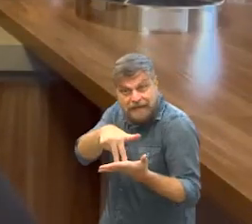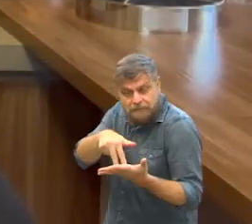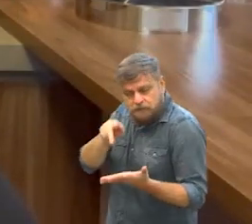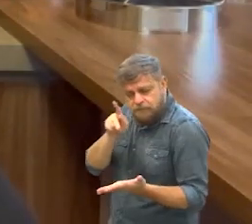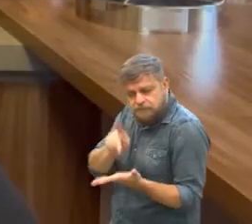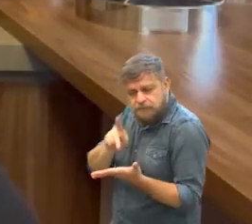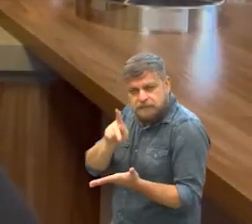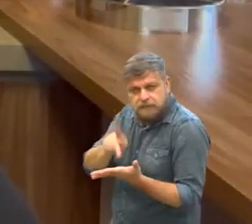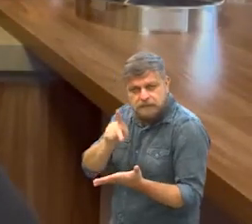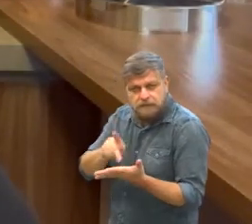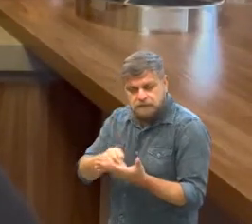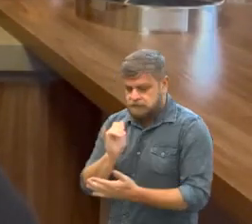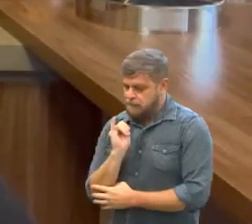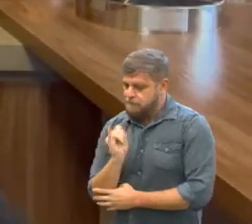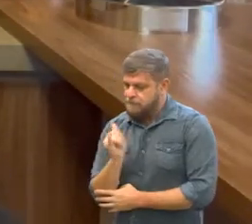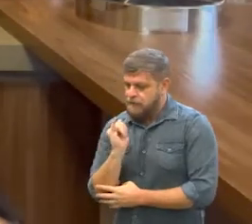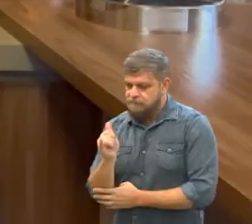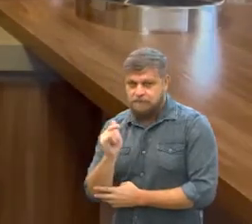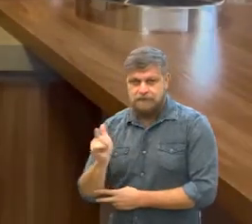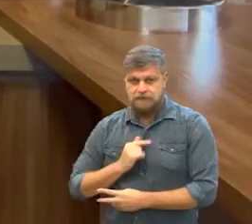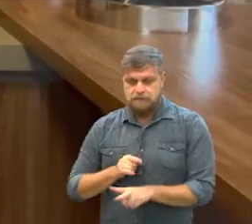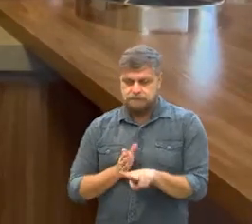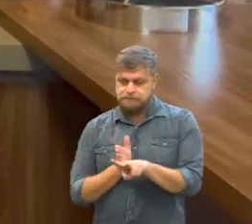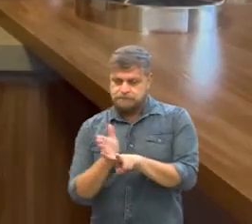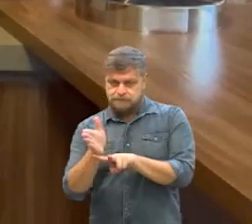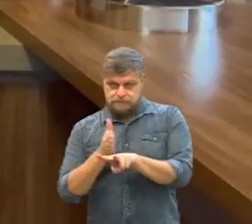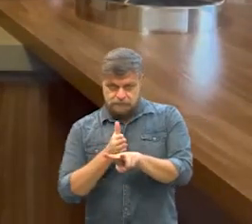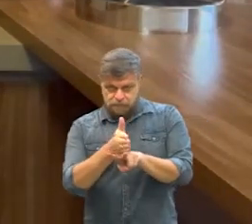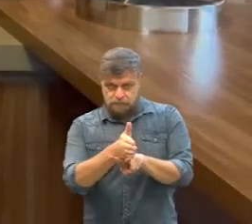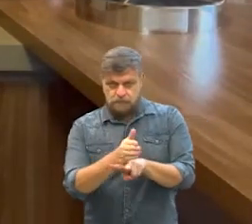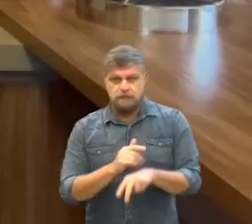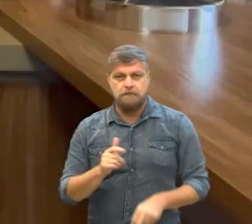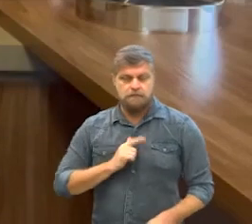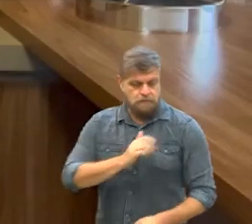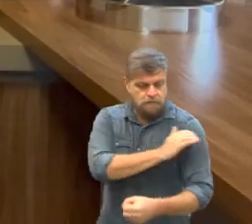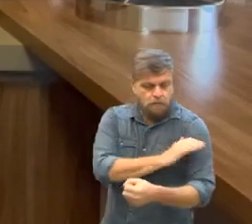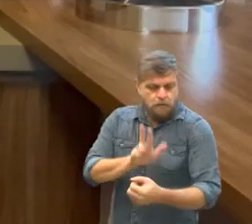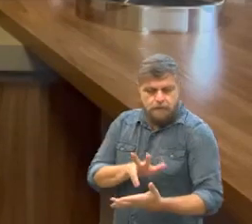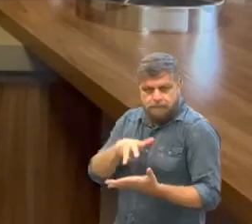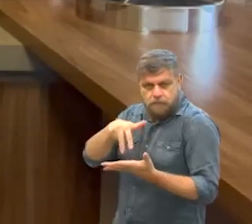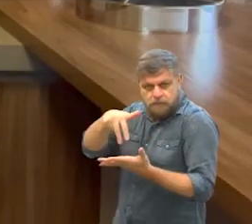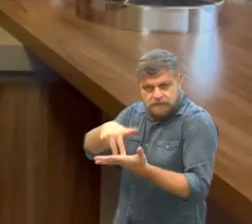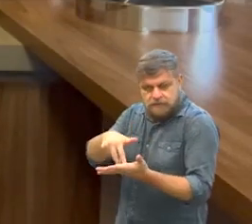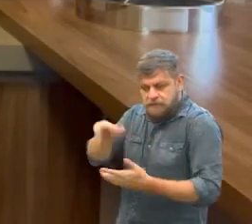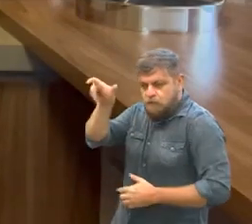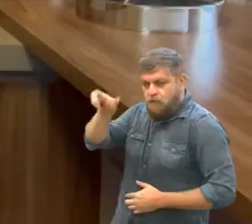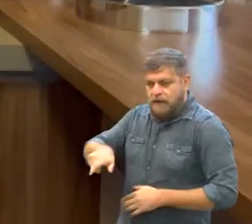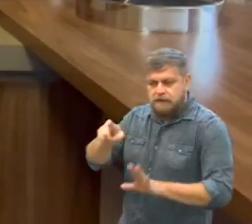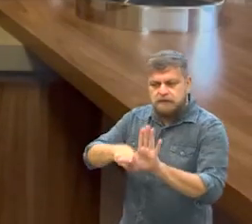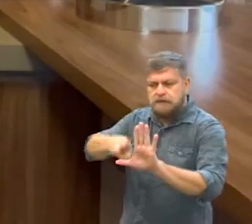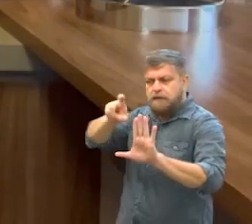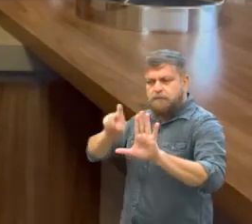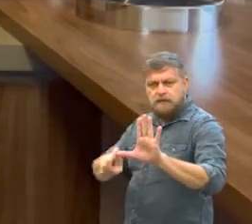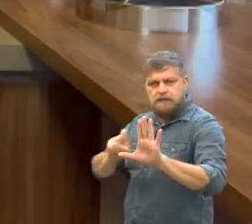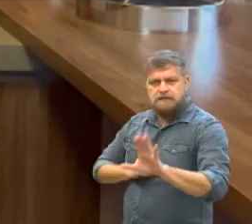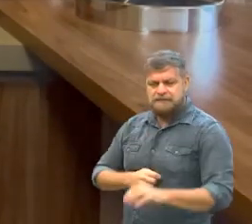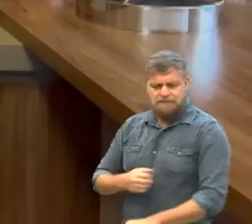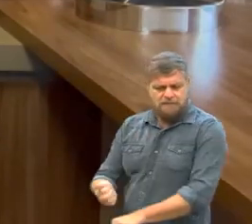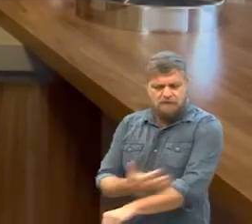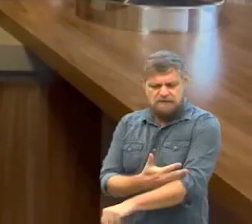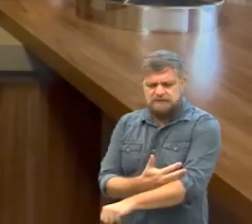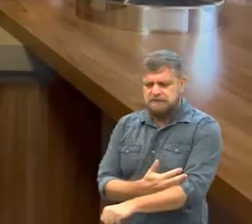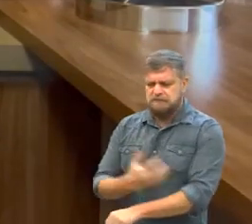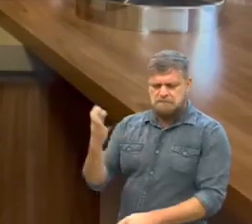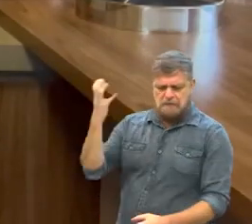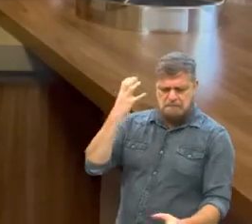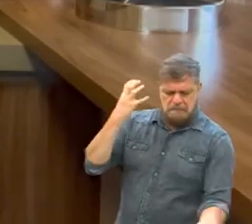dessa mulher, a gente fala que são duas situações, são 2 pilares, né? O empoderamento dela de independência